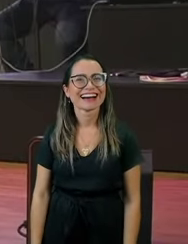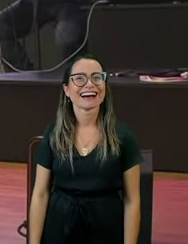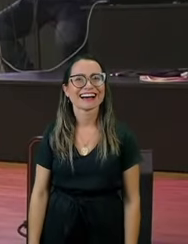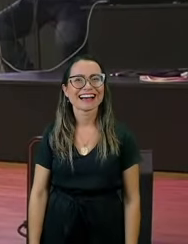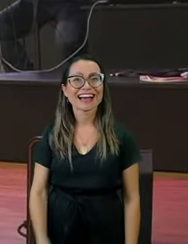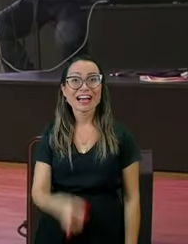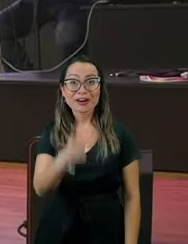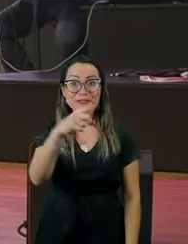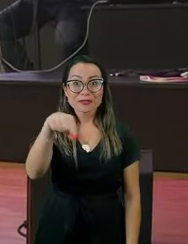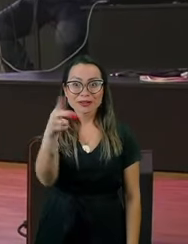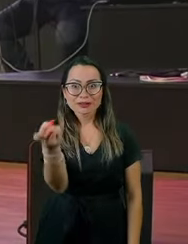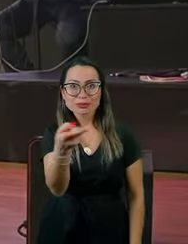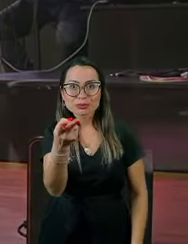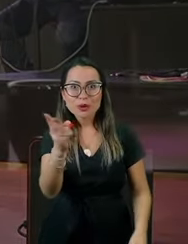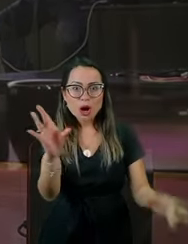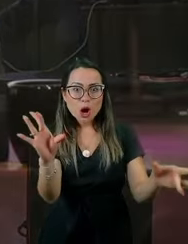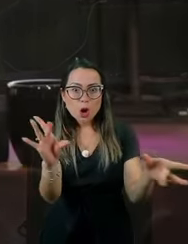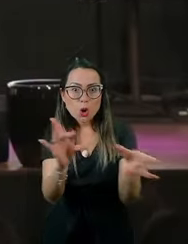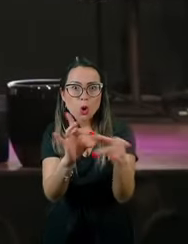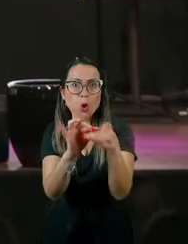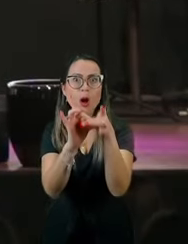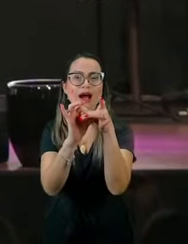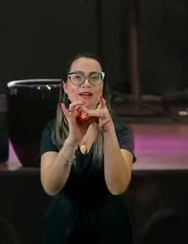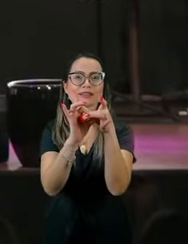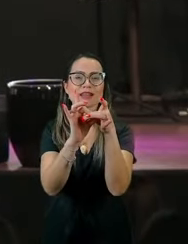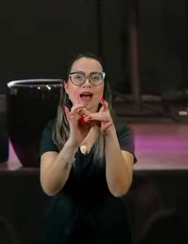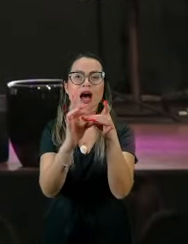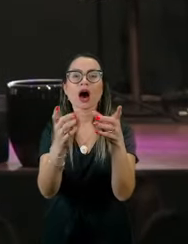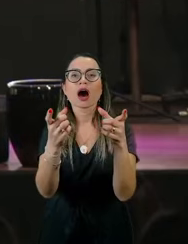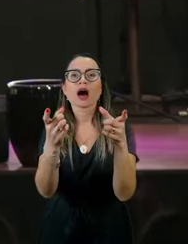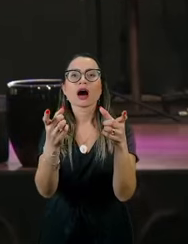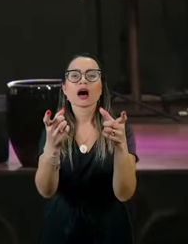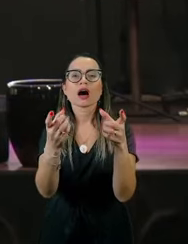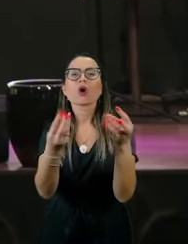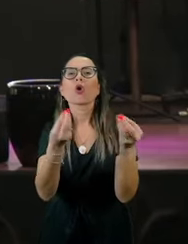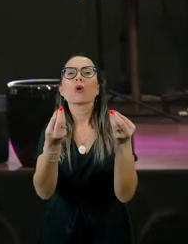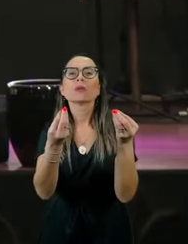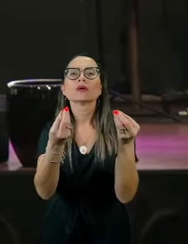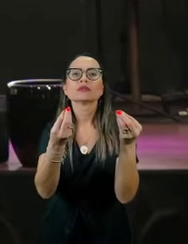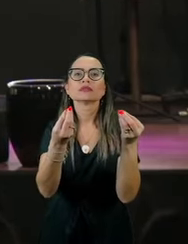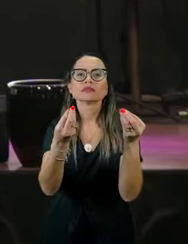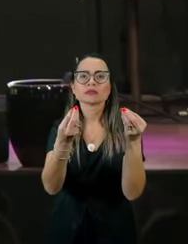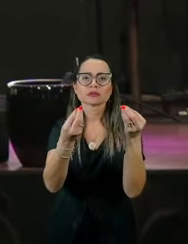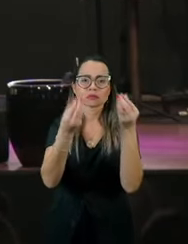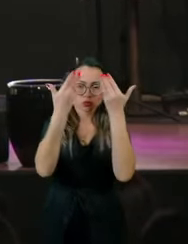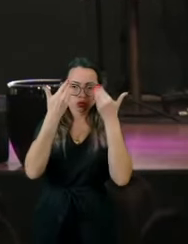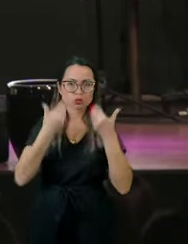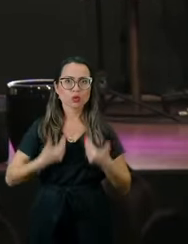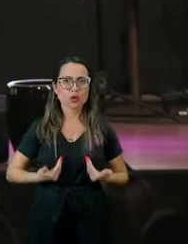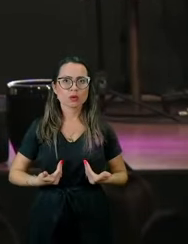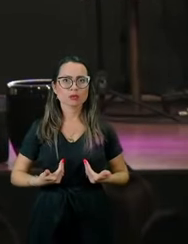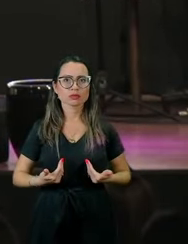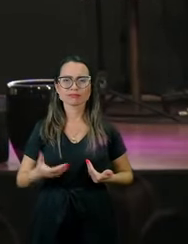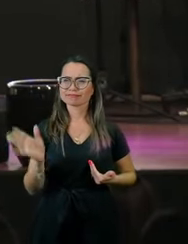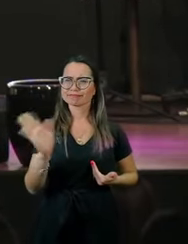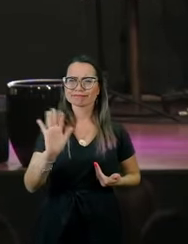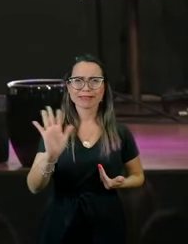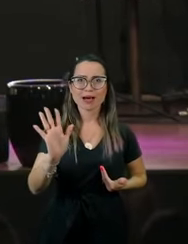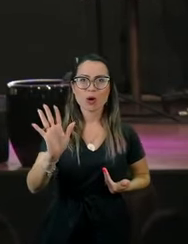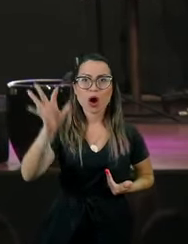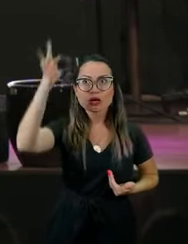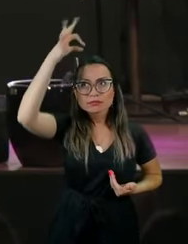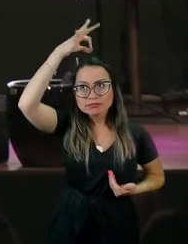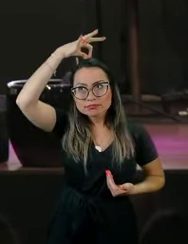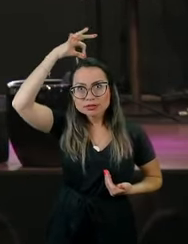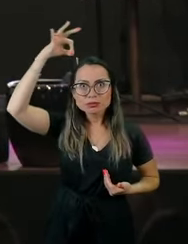pontualmente. Existe uma conexão que é no Espírito, não é do homem, não é da mulher. Então, às vezes, você tem